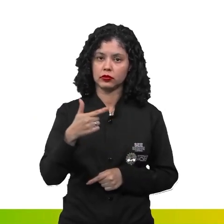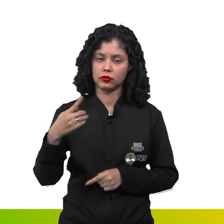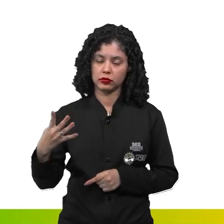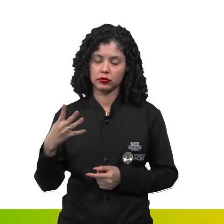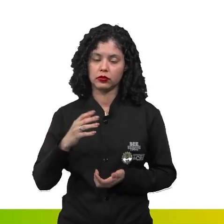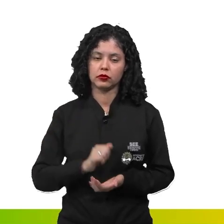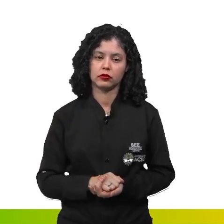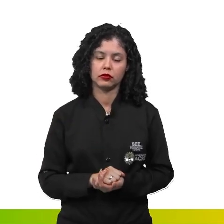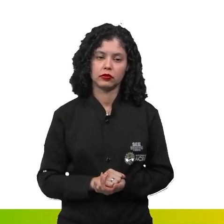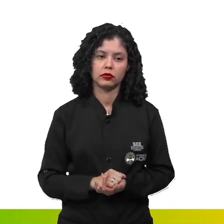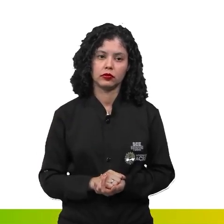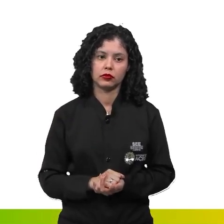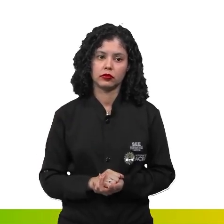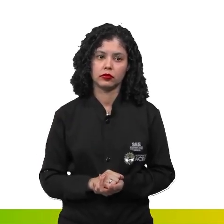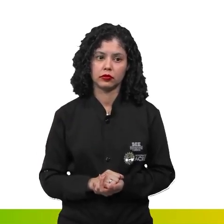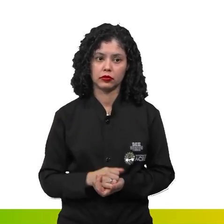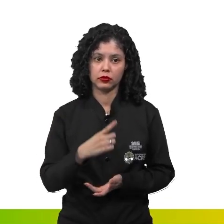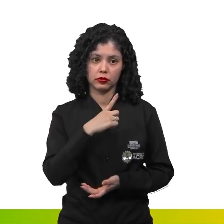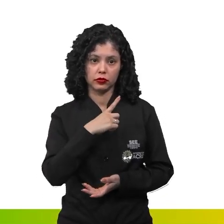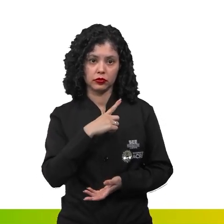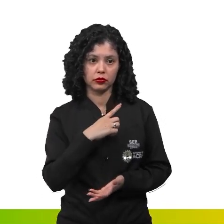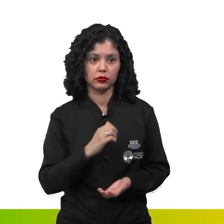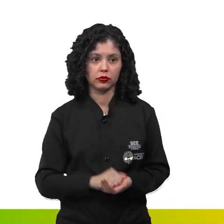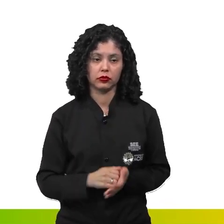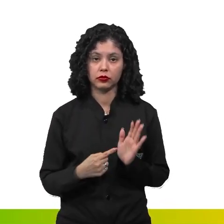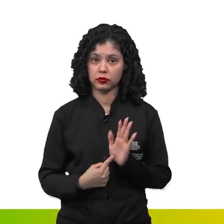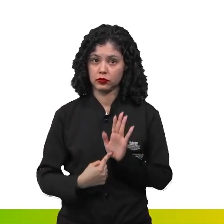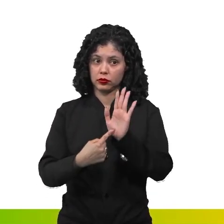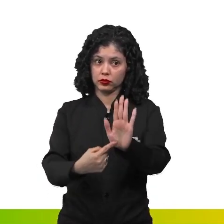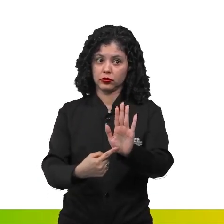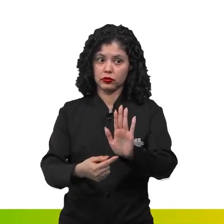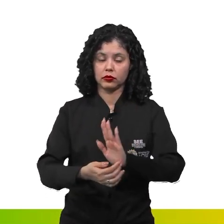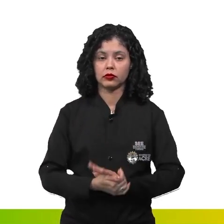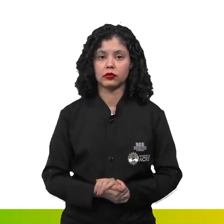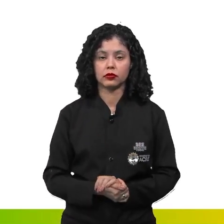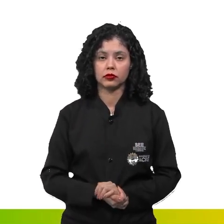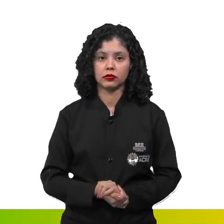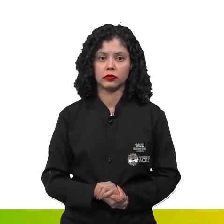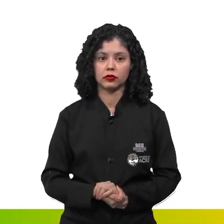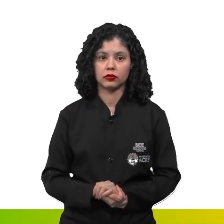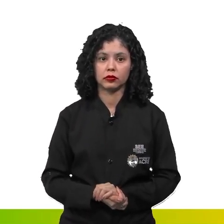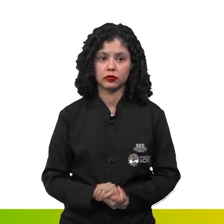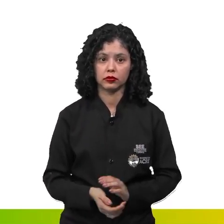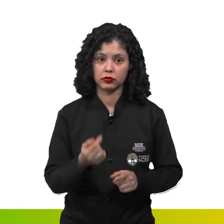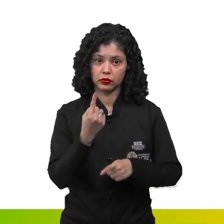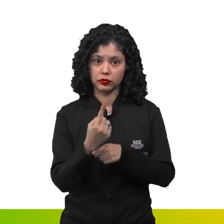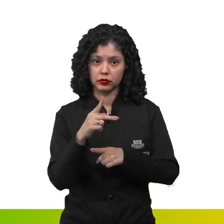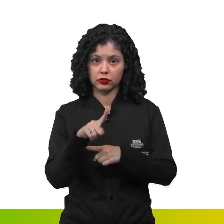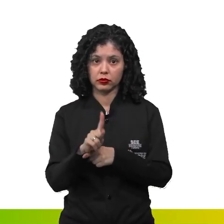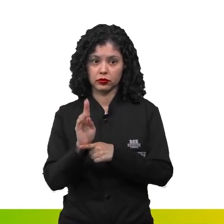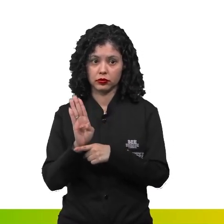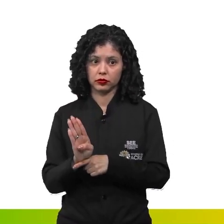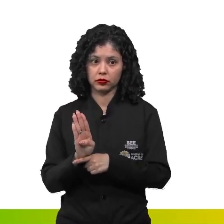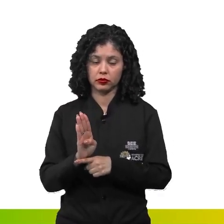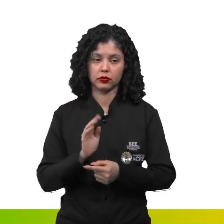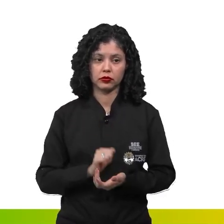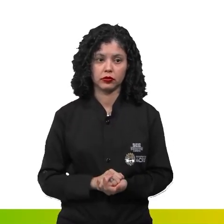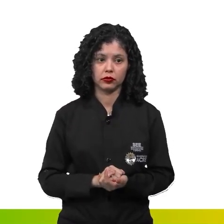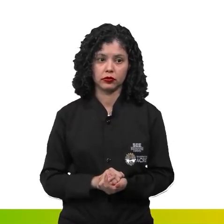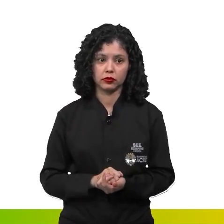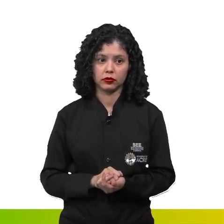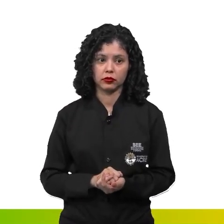1024. A única alternativa que representa que 1 kilobytes,